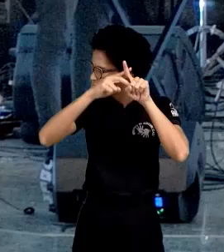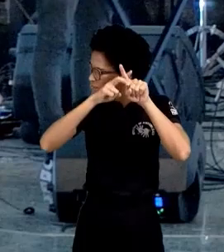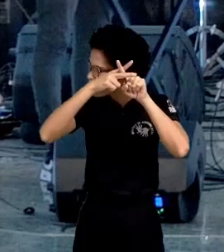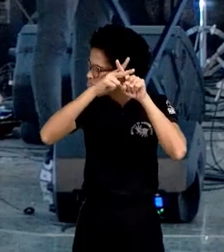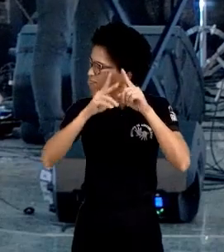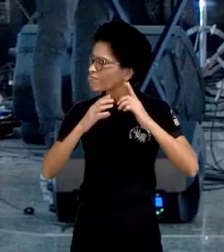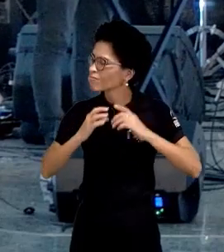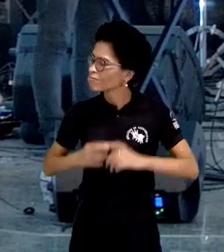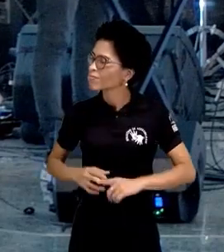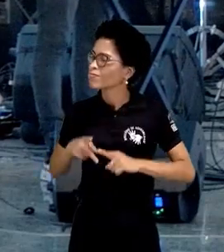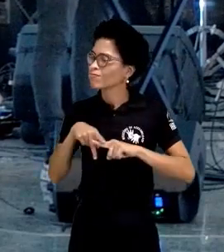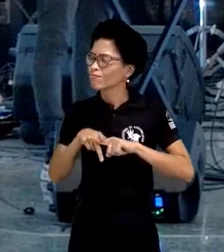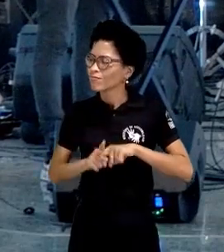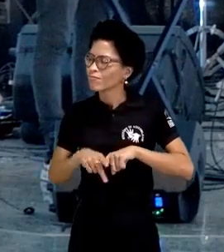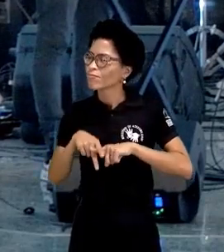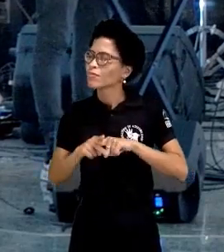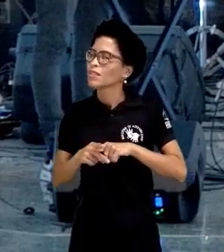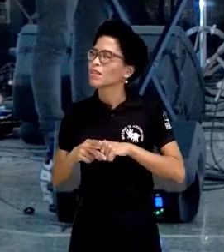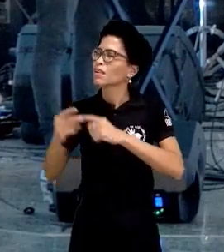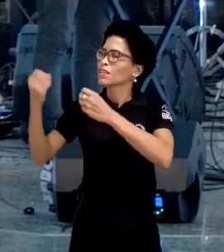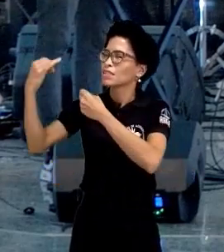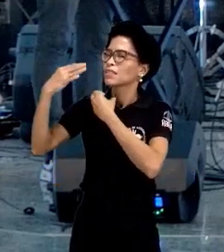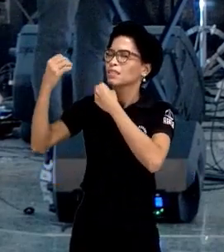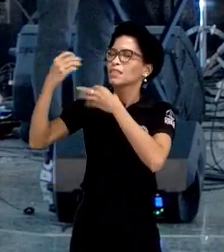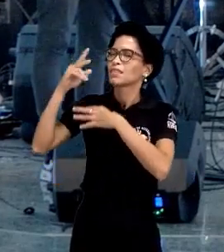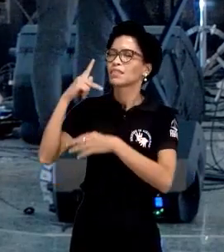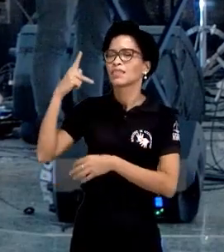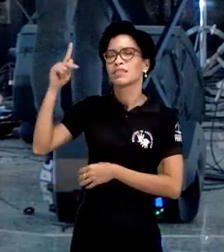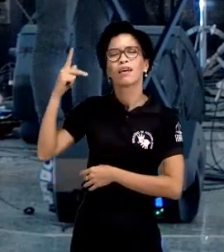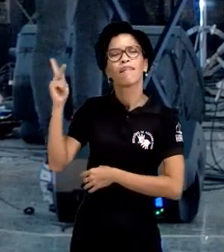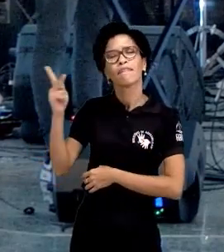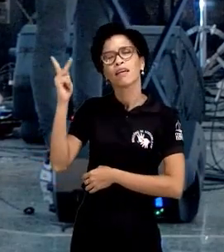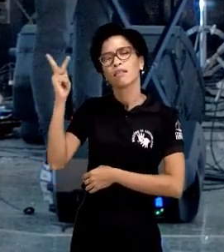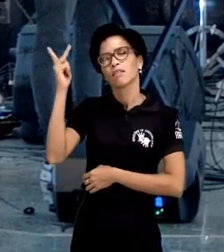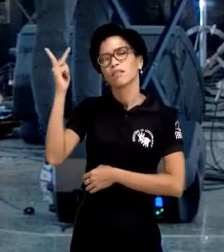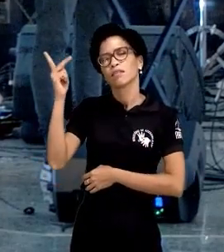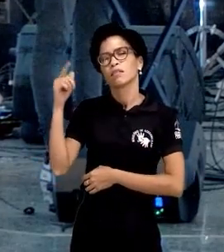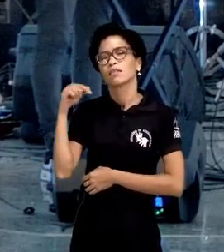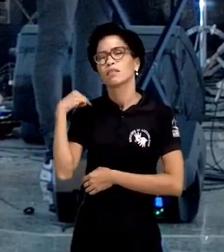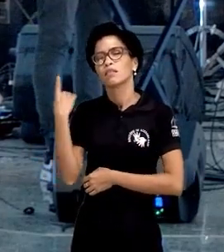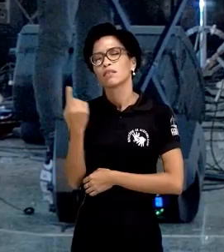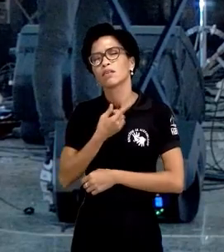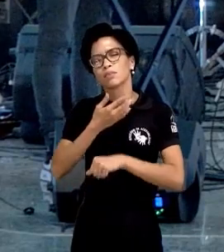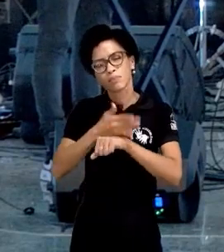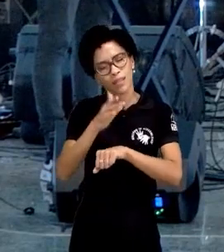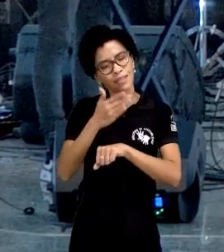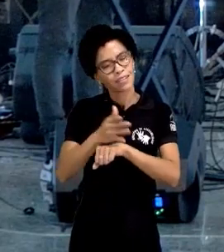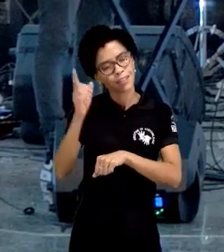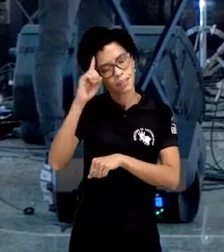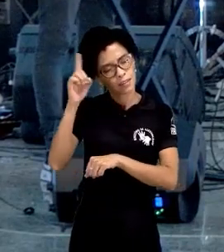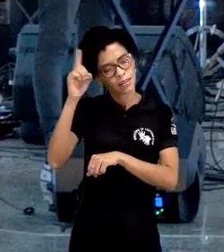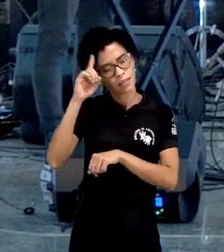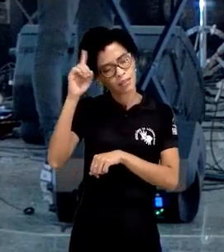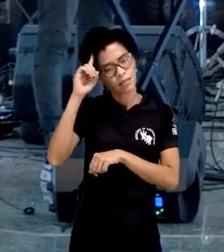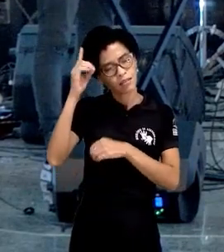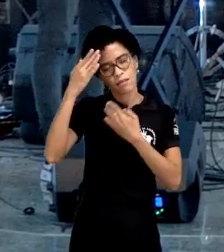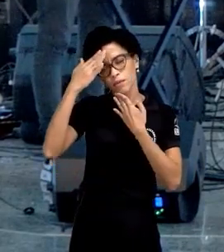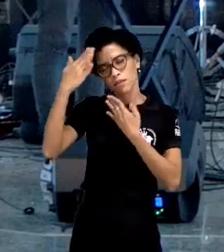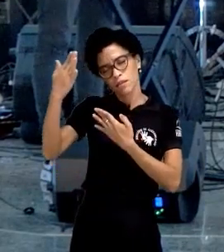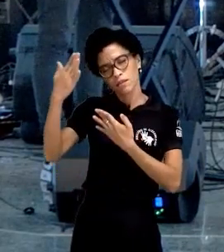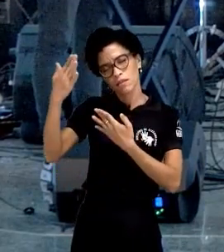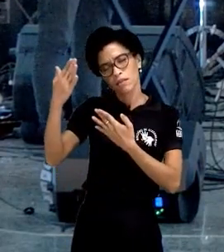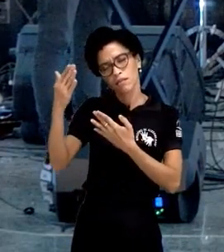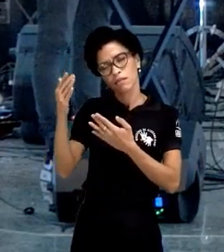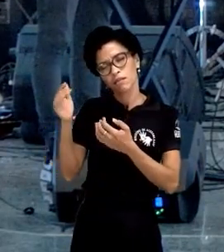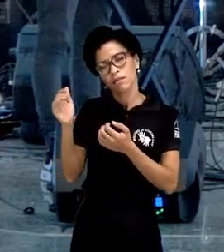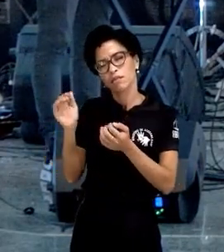nossas vidas. Pai, a gente te agradece, te louva, Senhor Deus, te louva sim, muito te agradece, porque mesmo